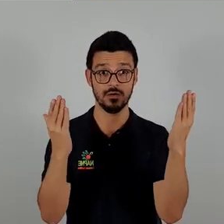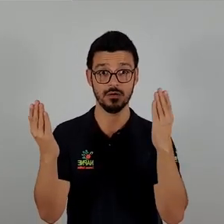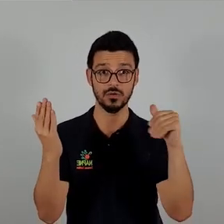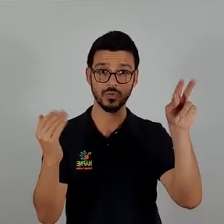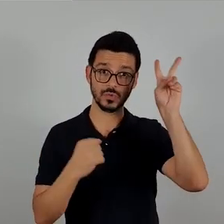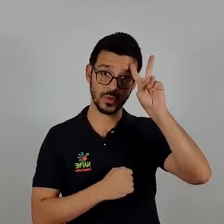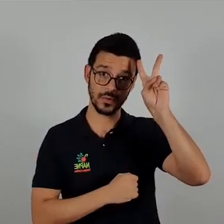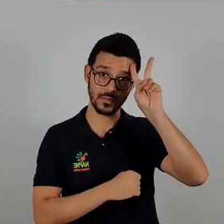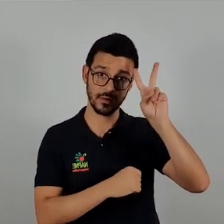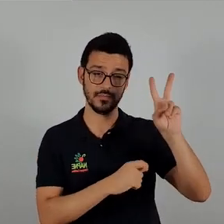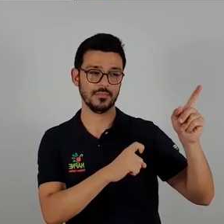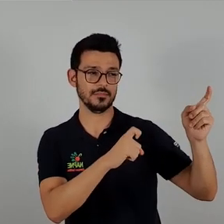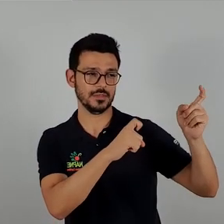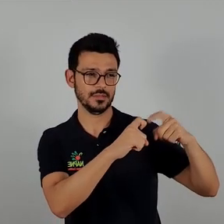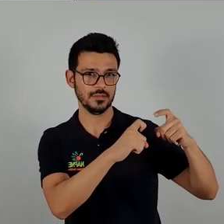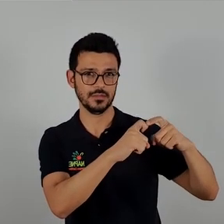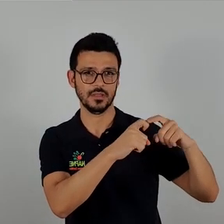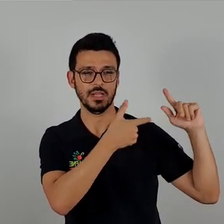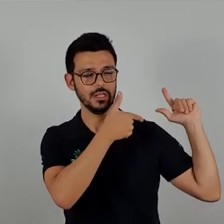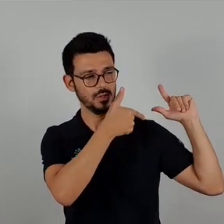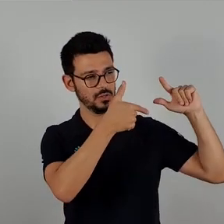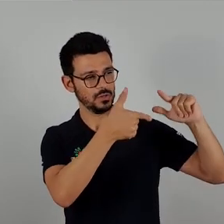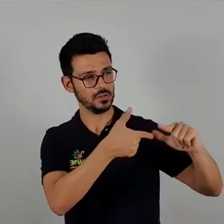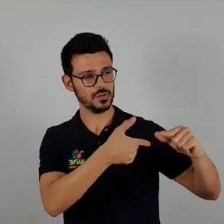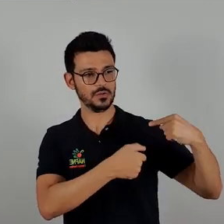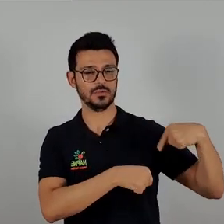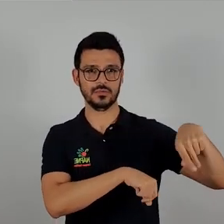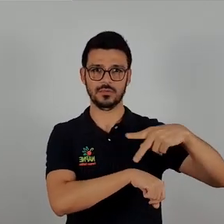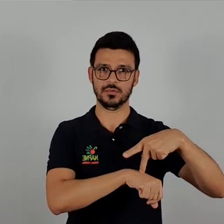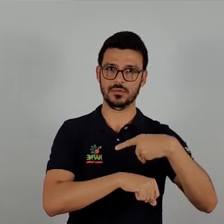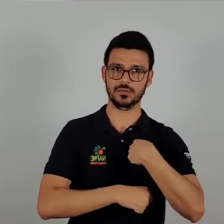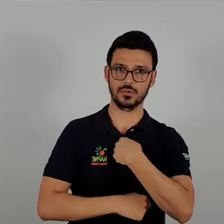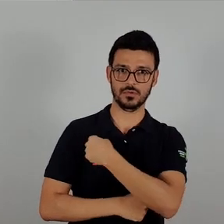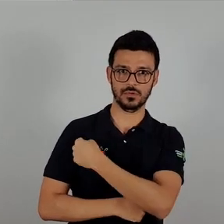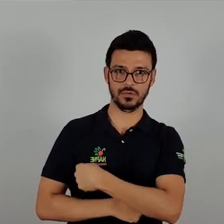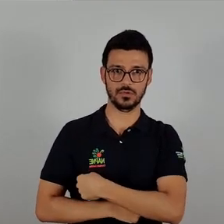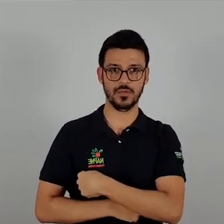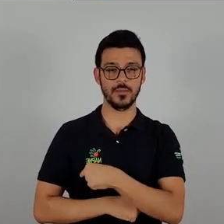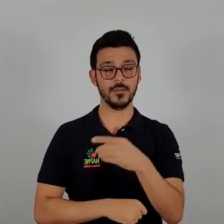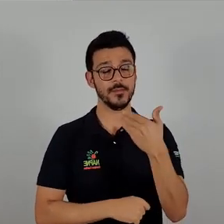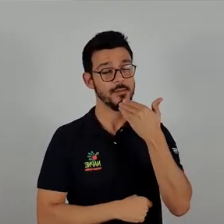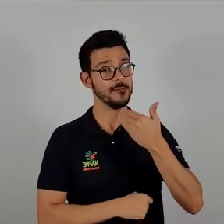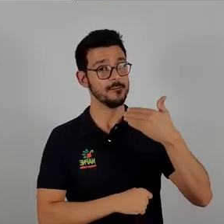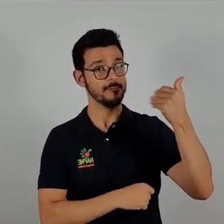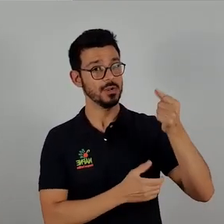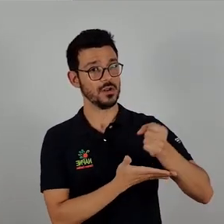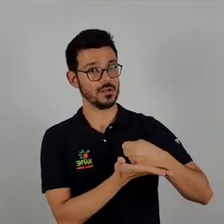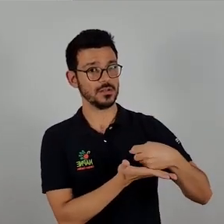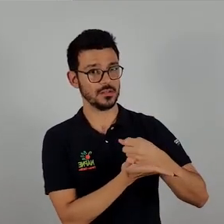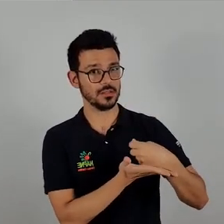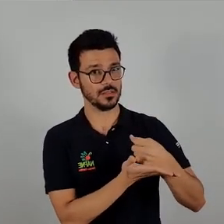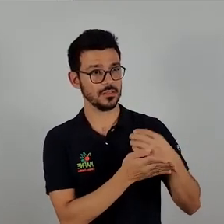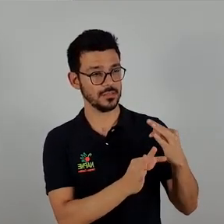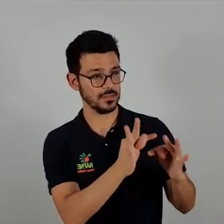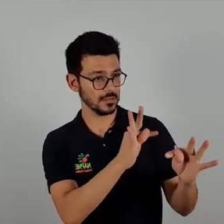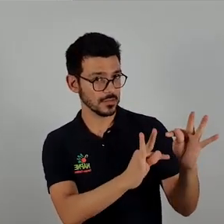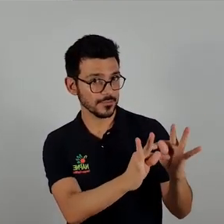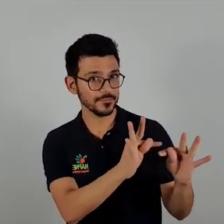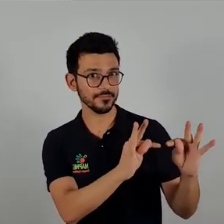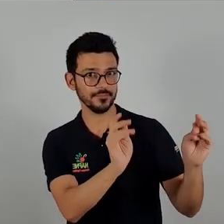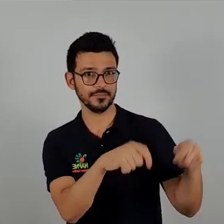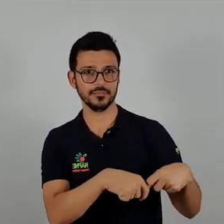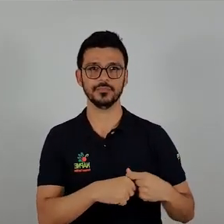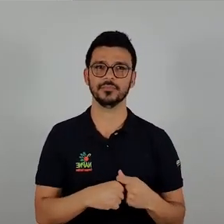Por que se difere? Difere, para começo de conversa, aqui. Eu estou falando da fitoterapia